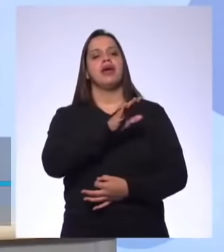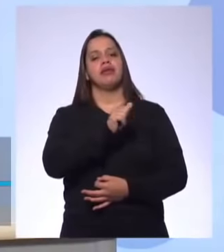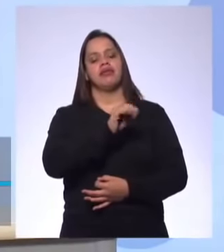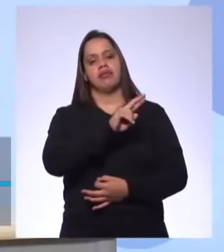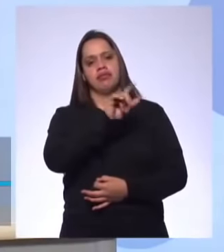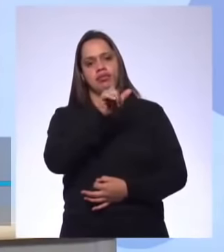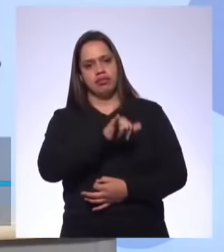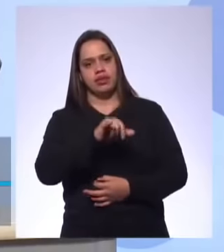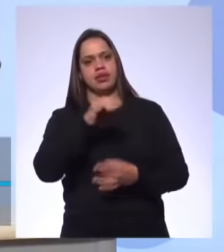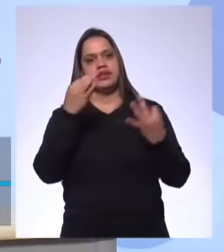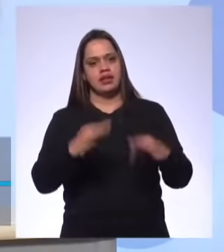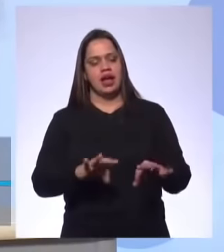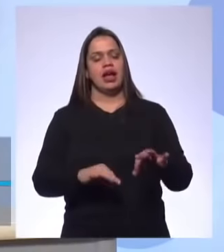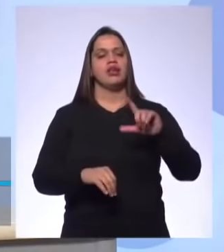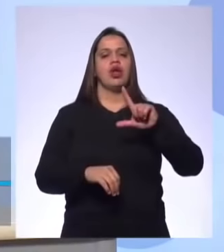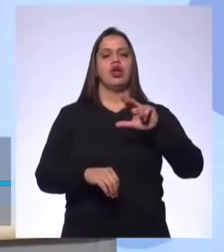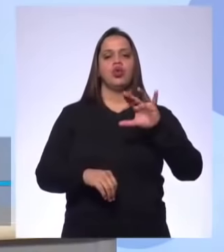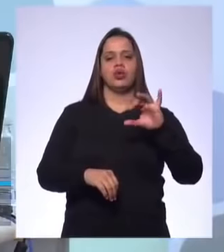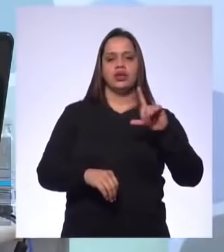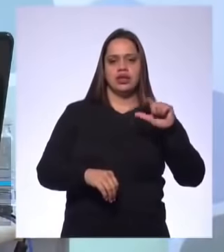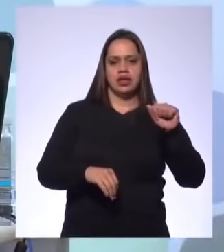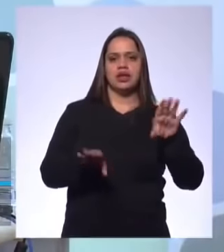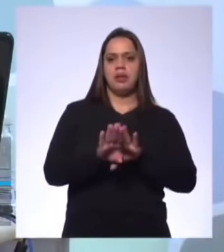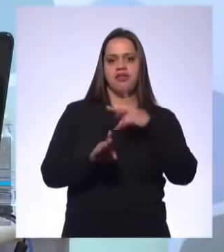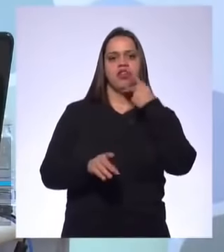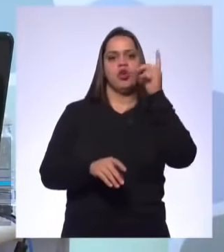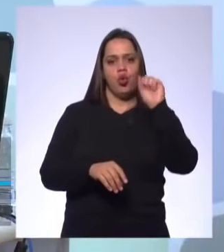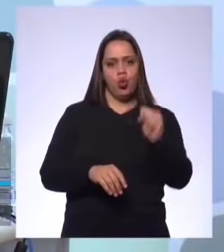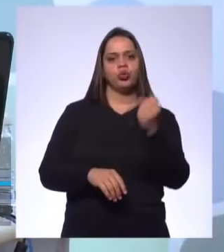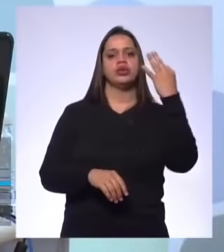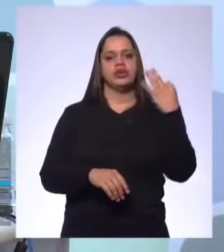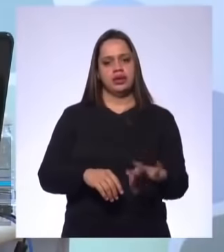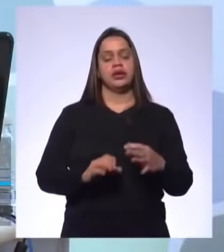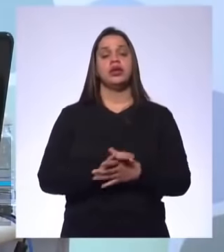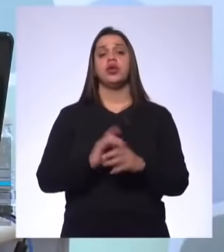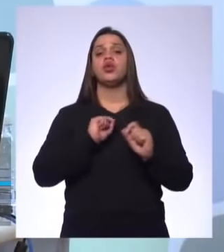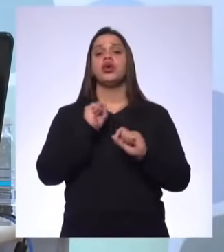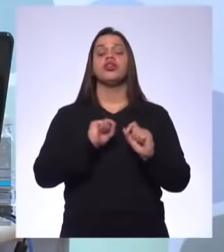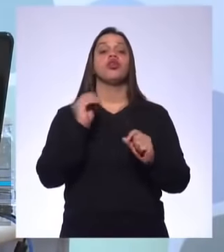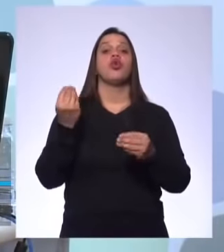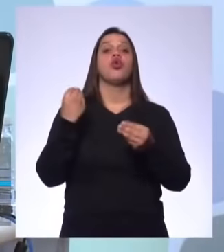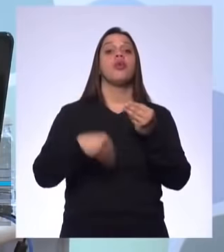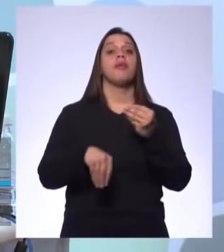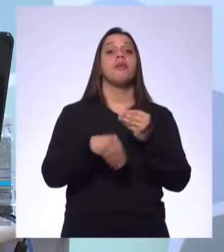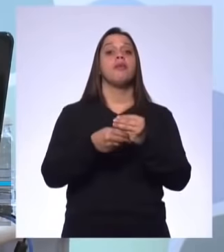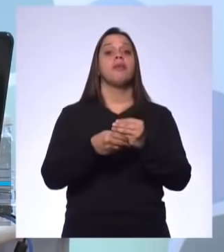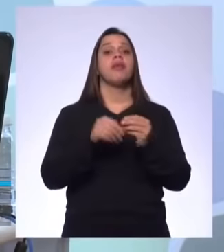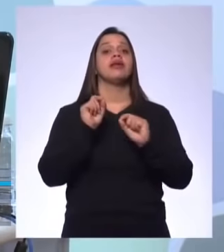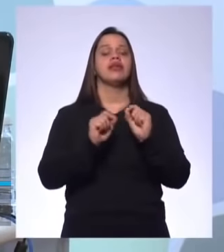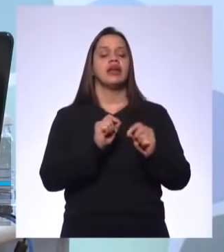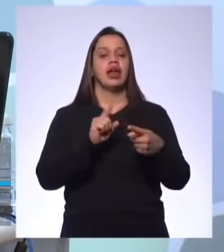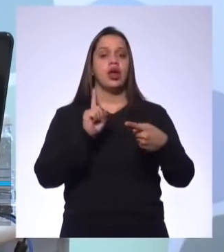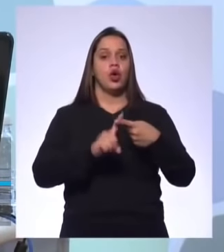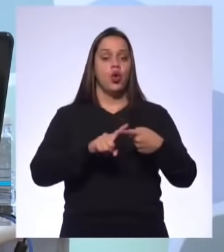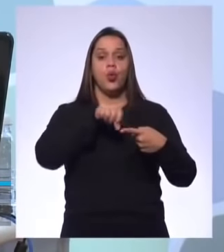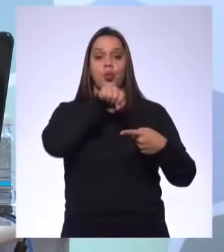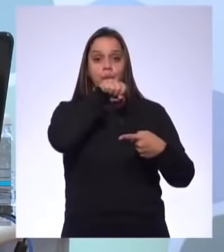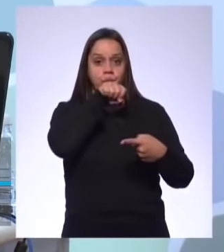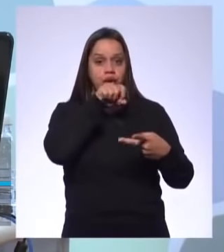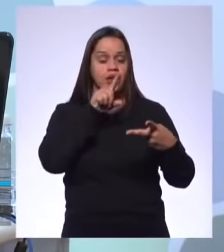Lucila, acertou. Muito bem. Então, o que nós acrescentamos aqui? 2 personagens, né? O bispo e o padre.